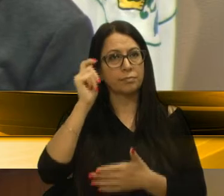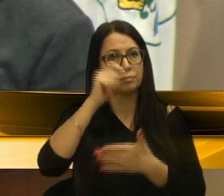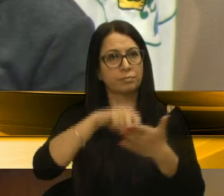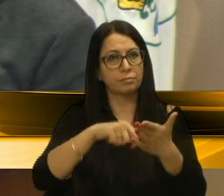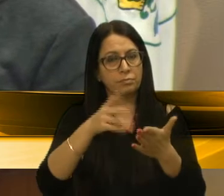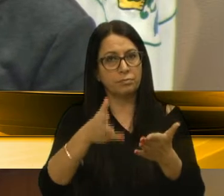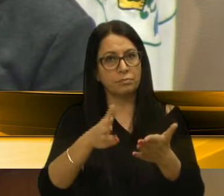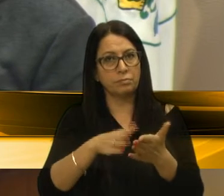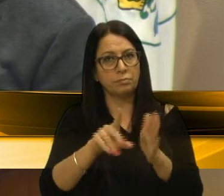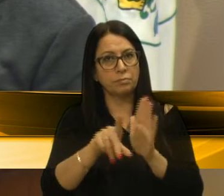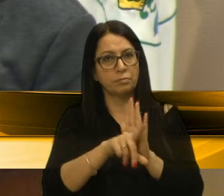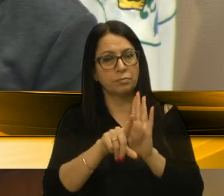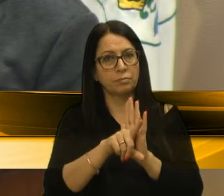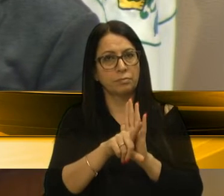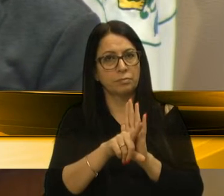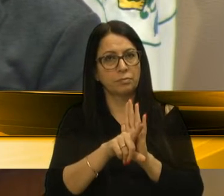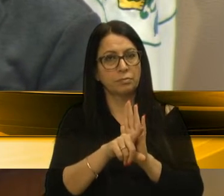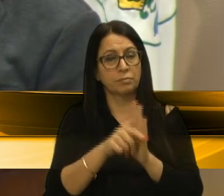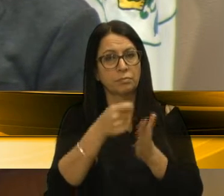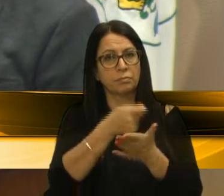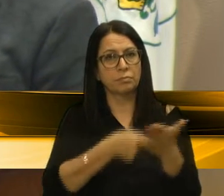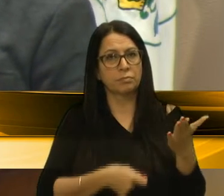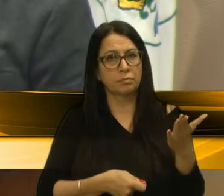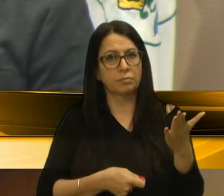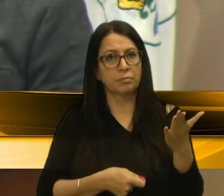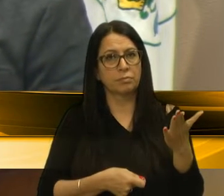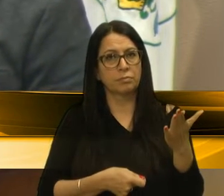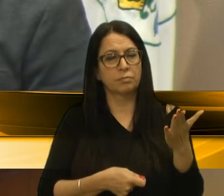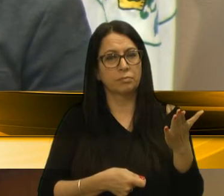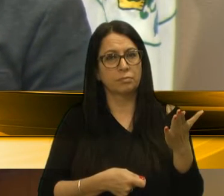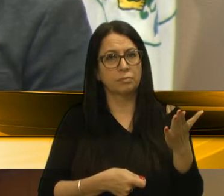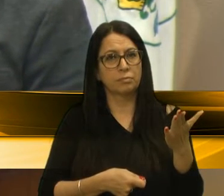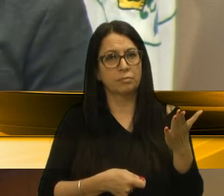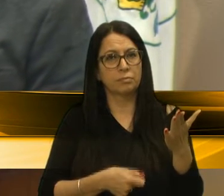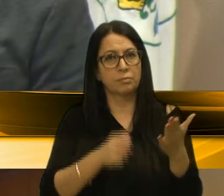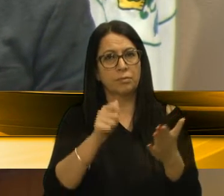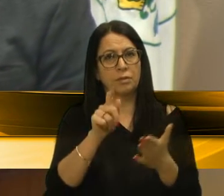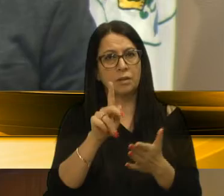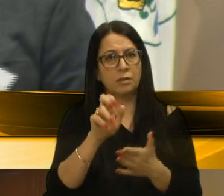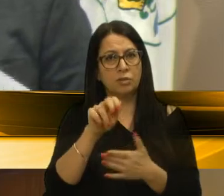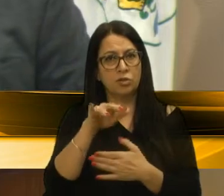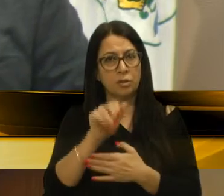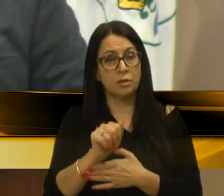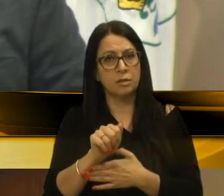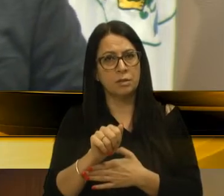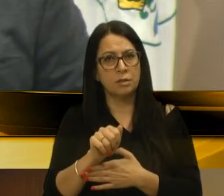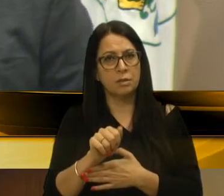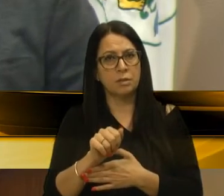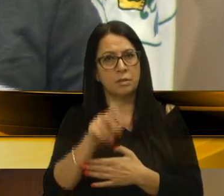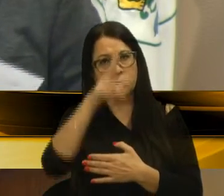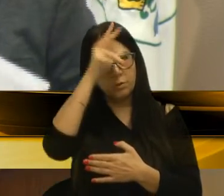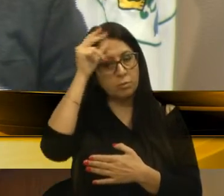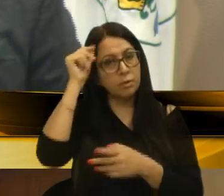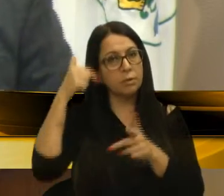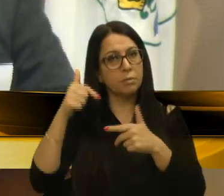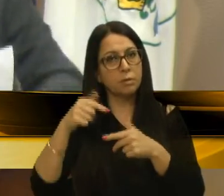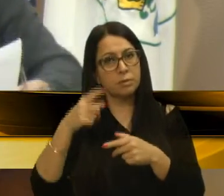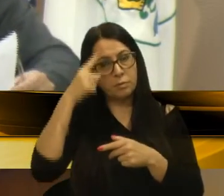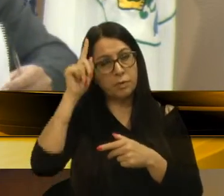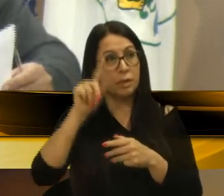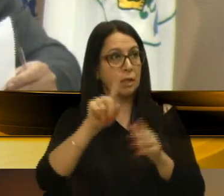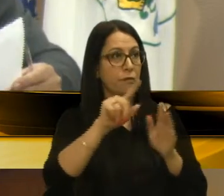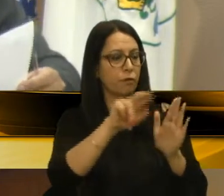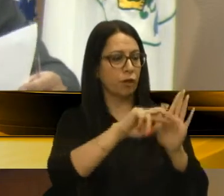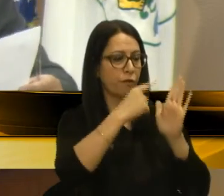a lei de que autoriza o poder executivo a criar a agência municipal de empregos uma lei de minha autoria e foi vetada pelo prefeito